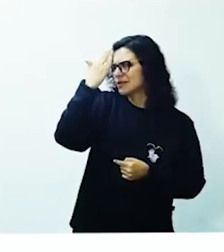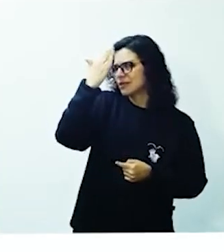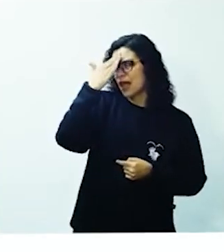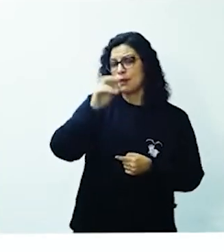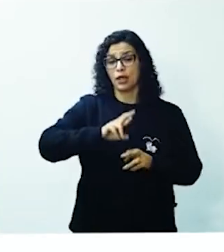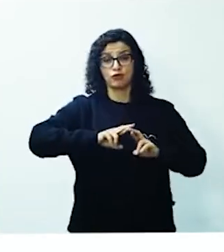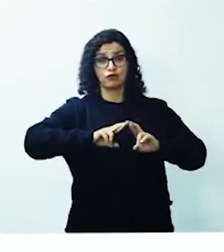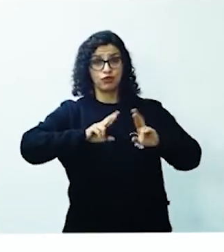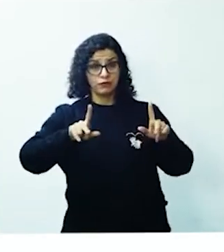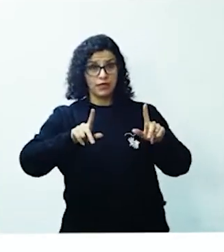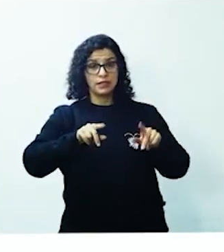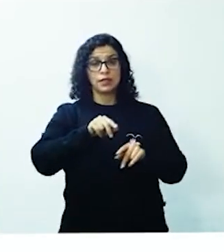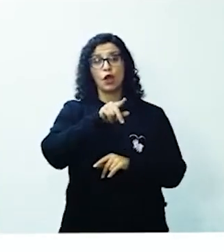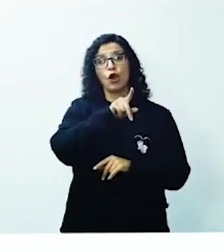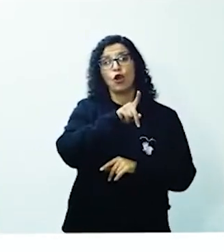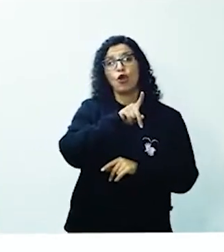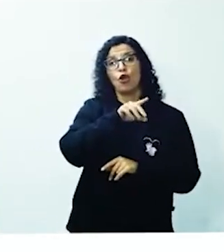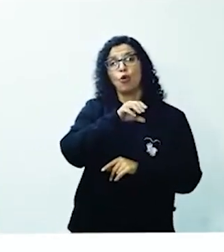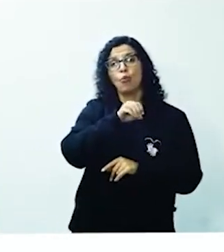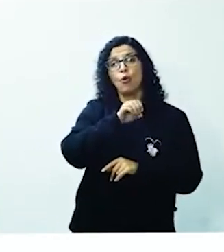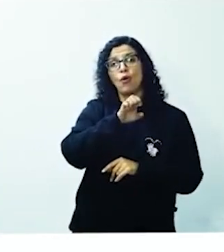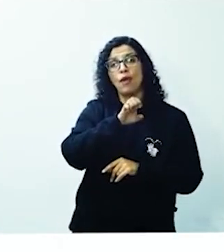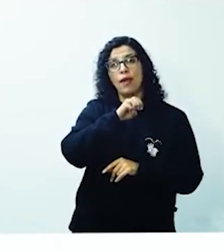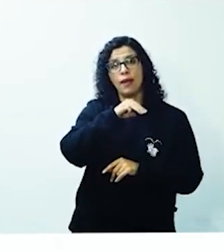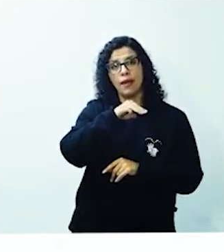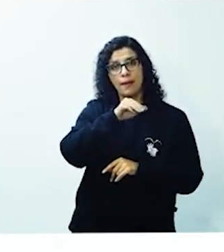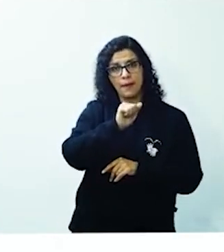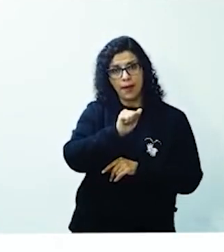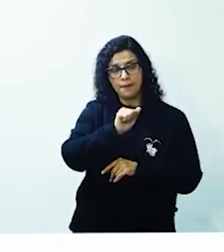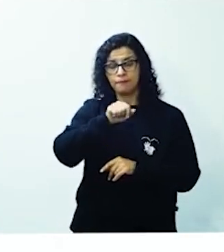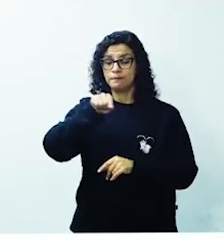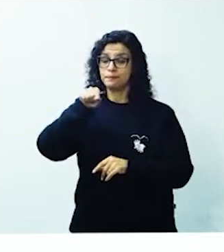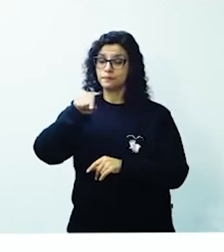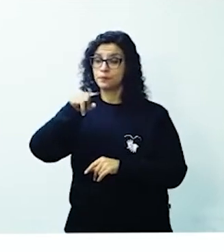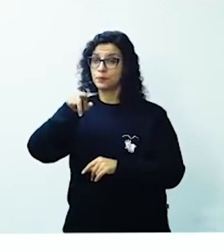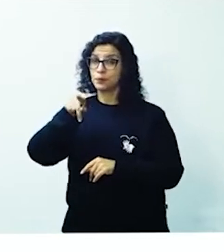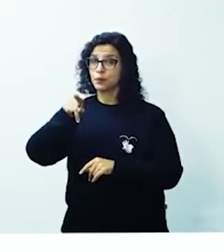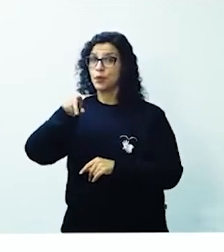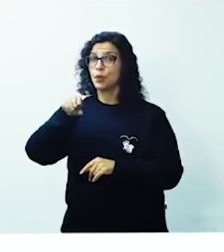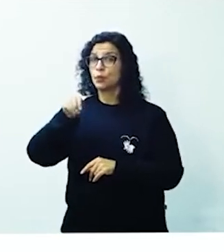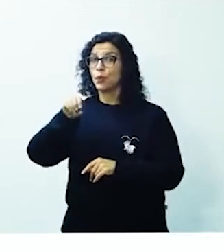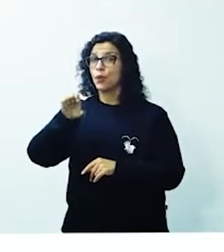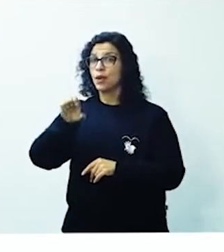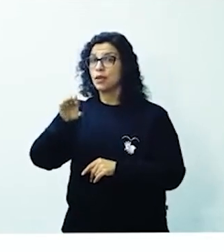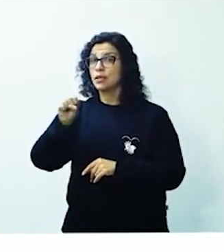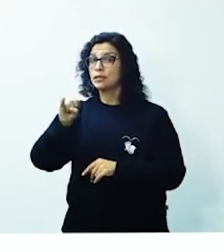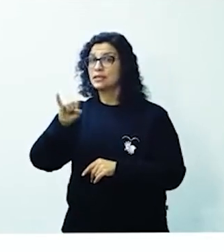a diferença entre poema e poesia?